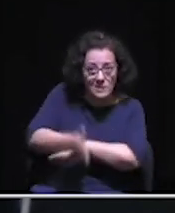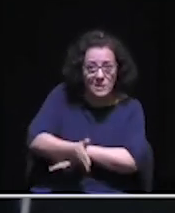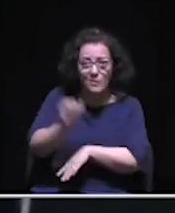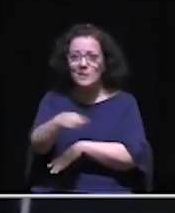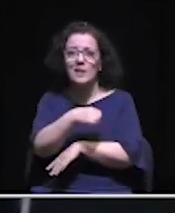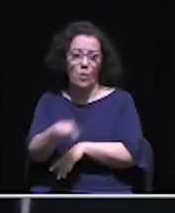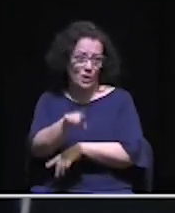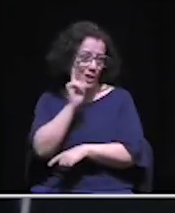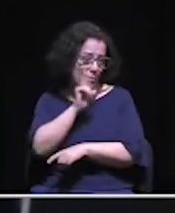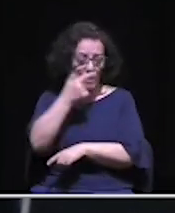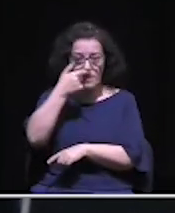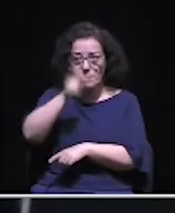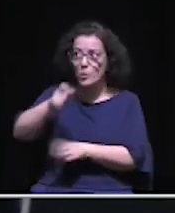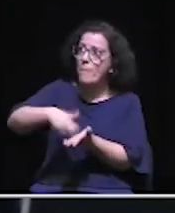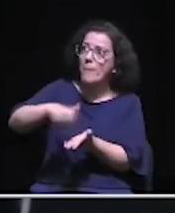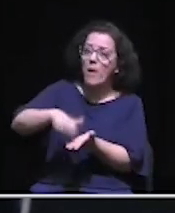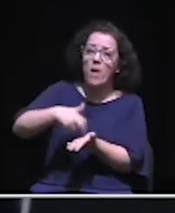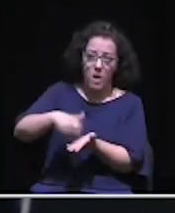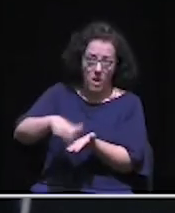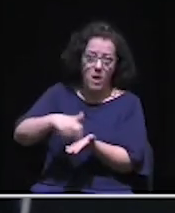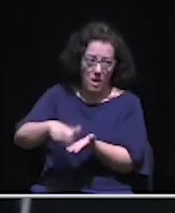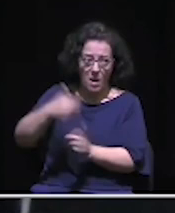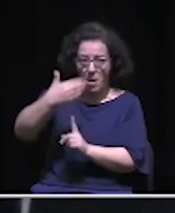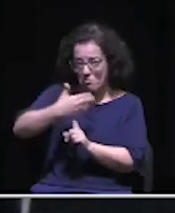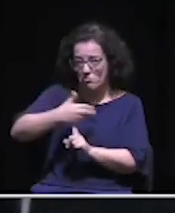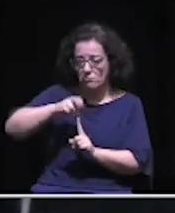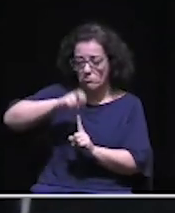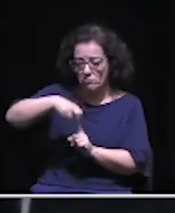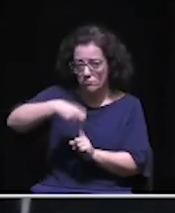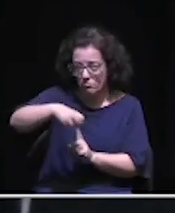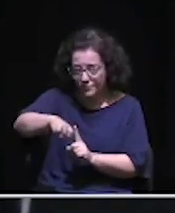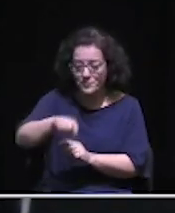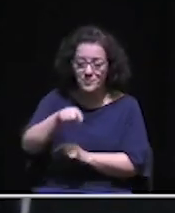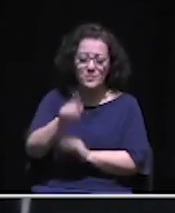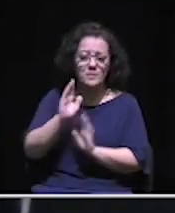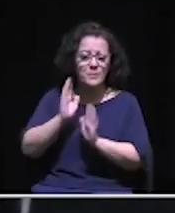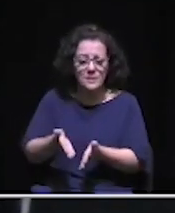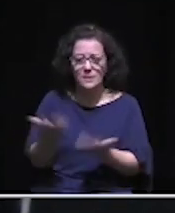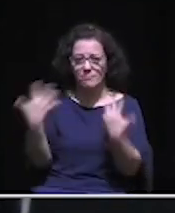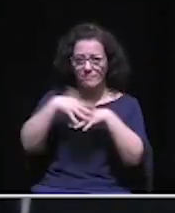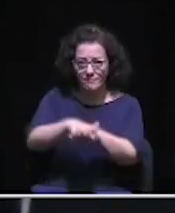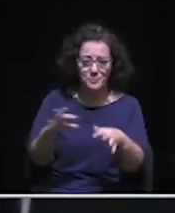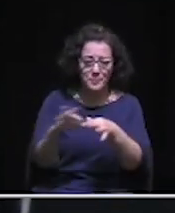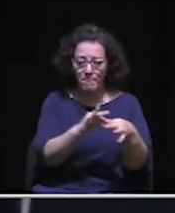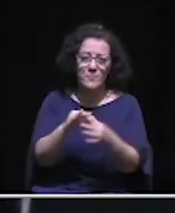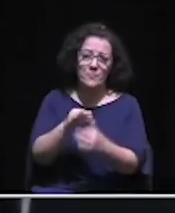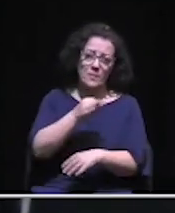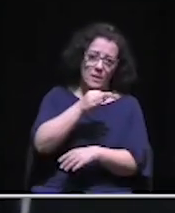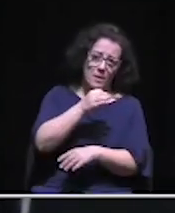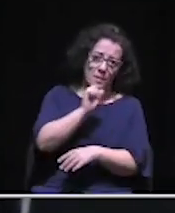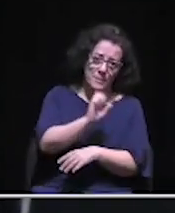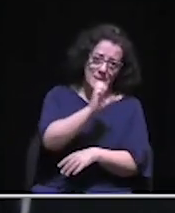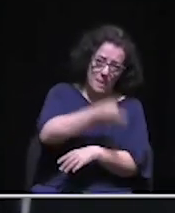para quem anda a pé e para quem quer fazer a pé entre as estações. E tudo isto tem de ser feito de forma integrada com o metro, a CP,